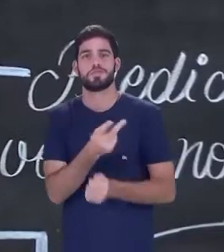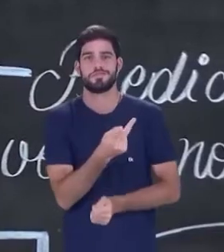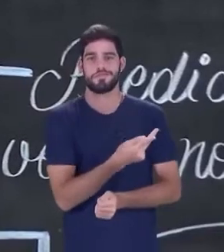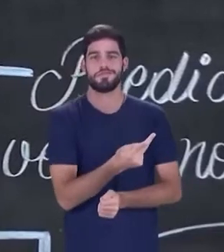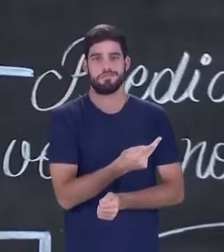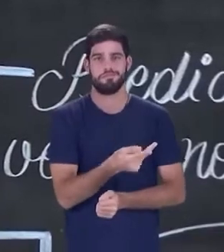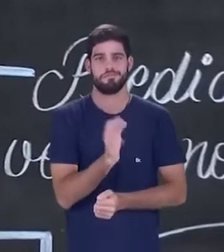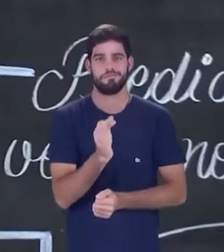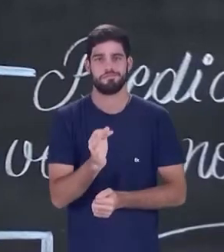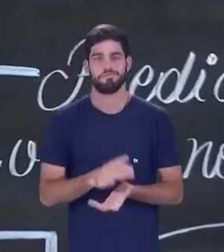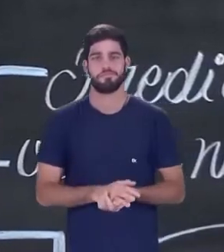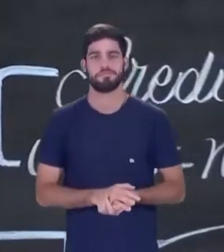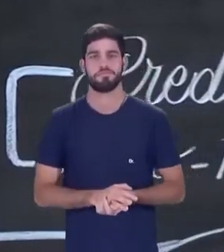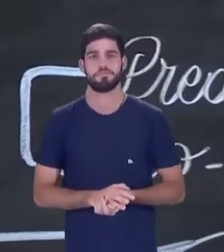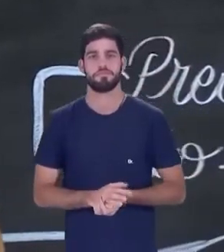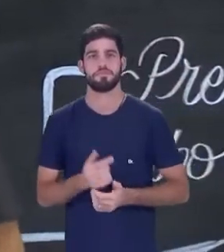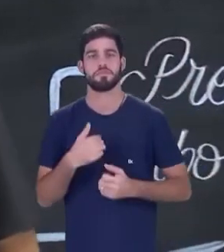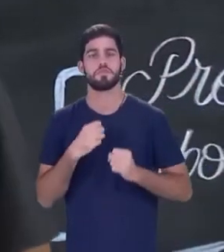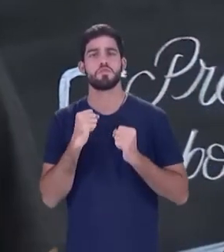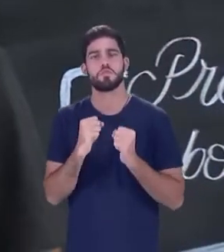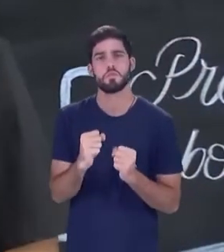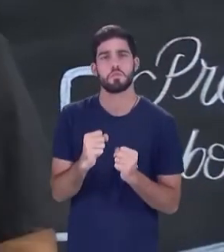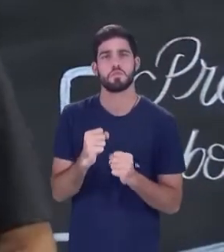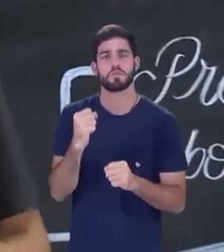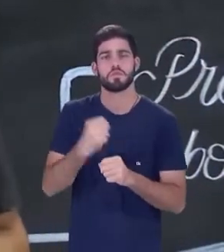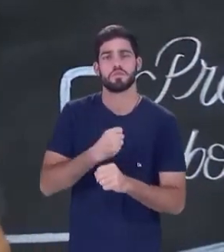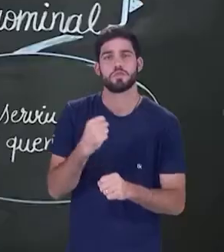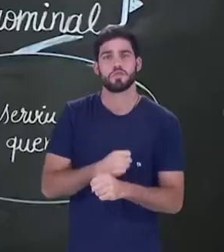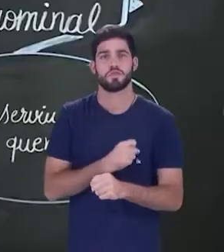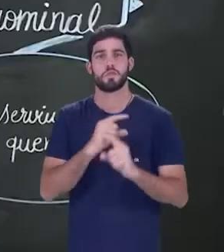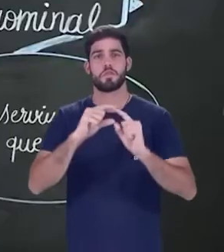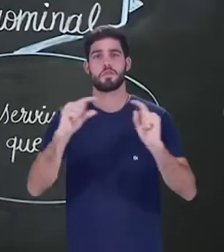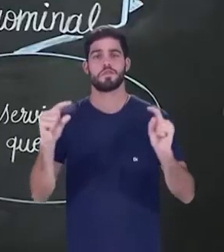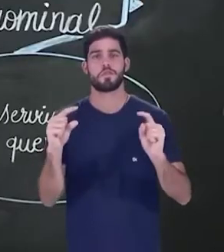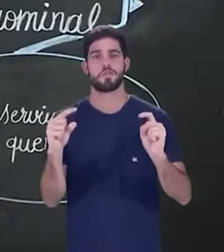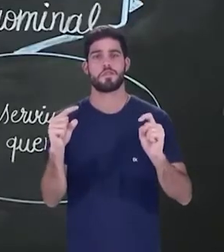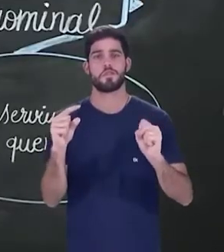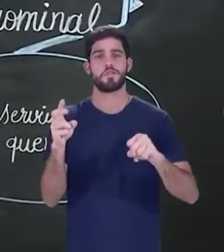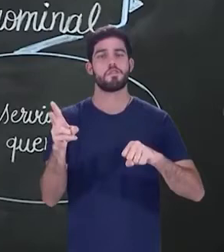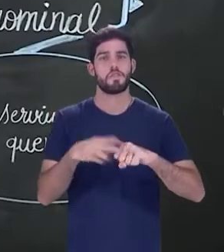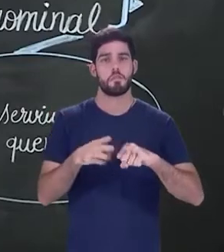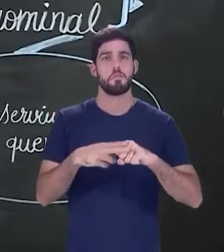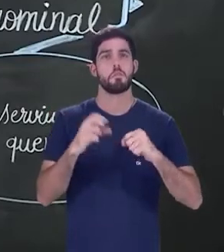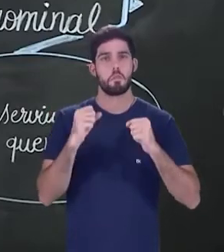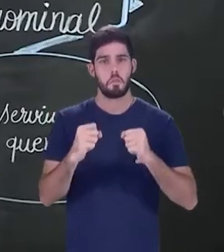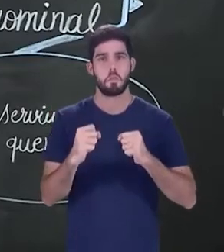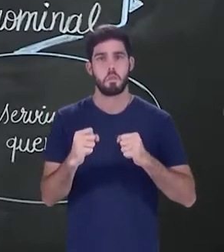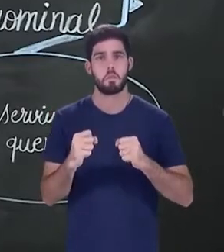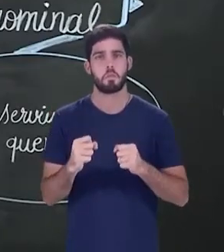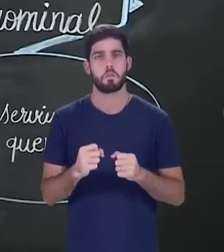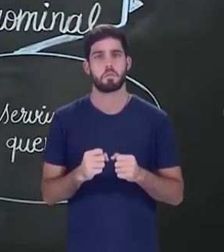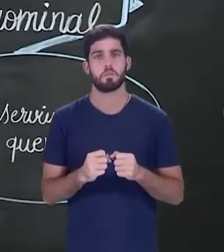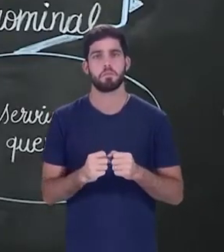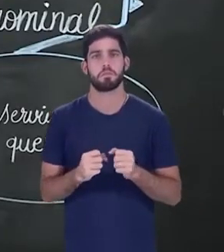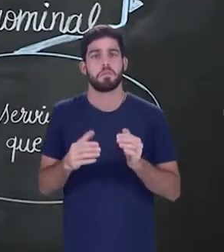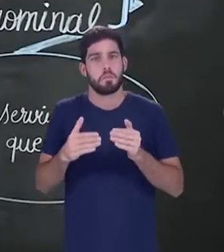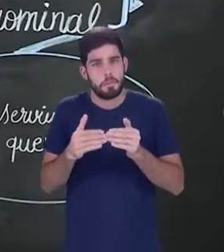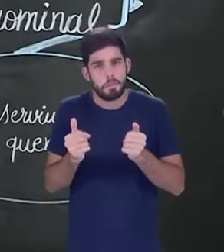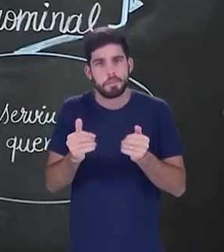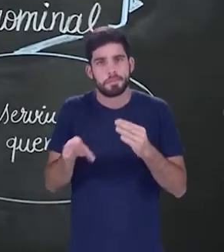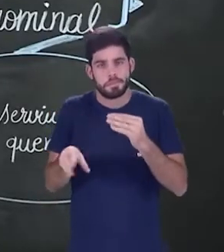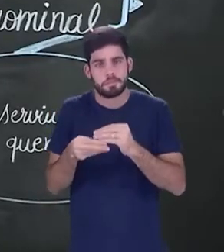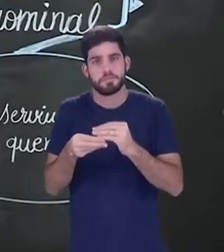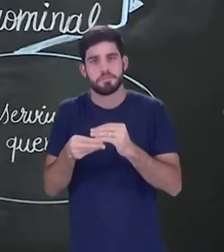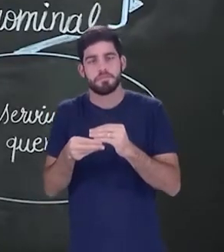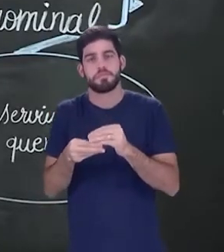posso fazer construções sintáticas, eu posso construir orações, cujos verbos podem indicar ação, esses verbos pedem complementos,